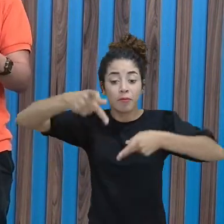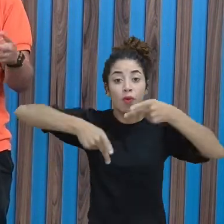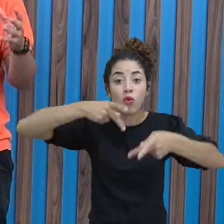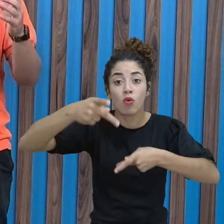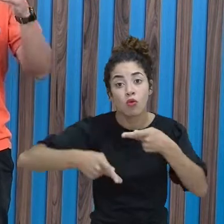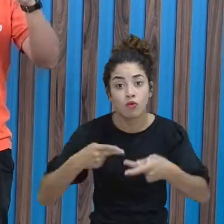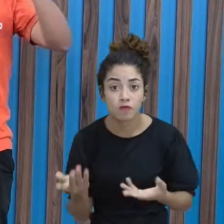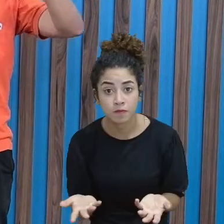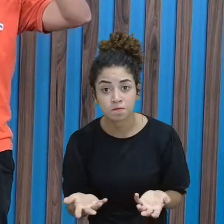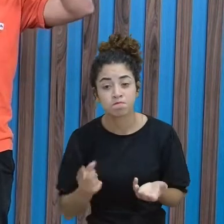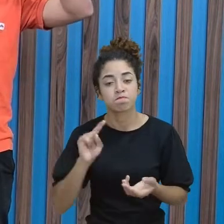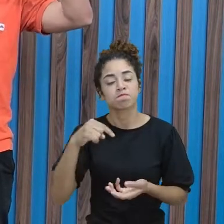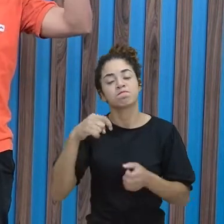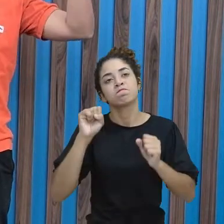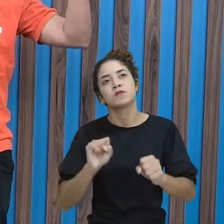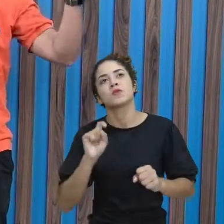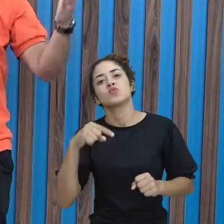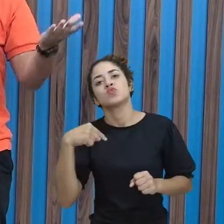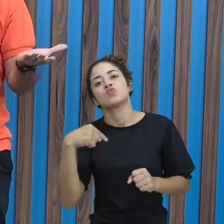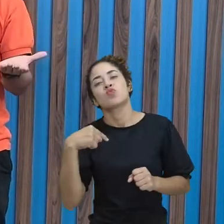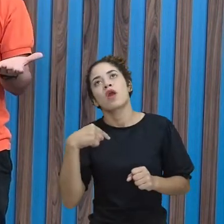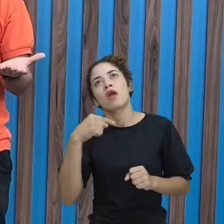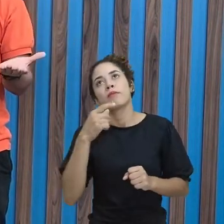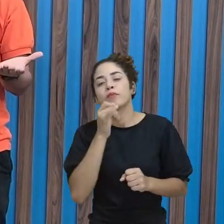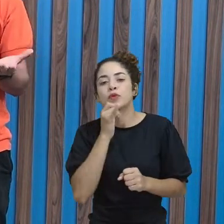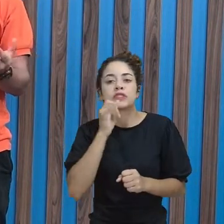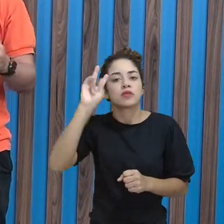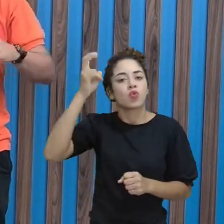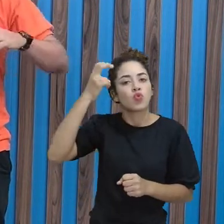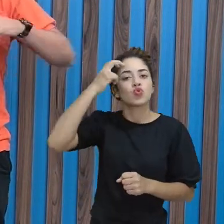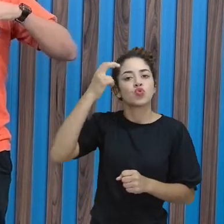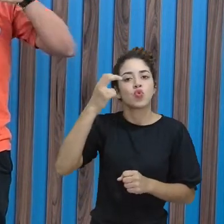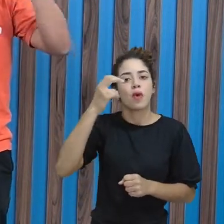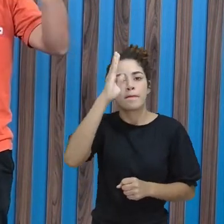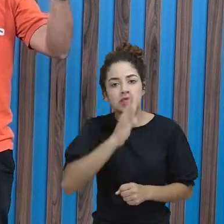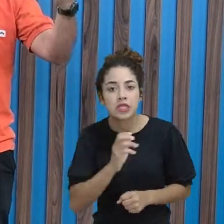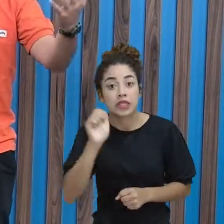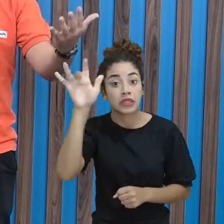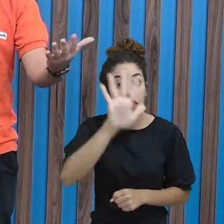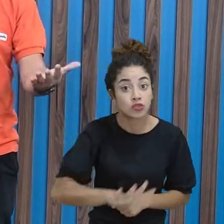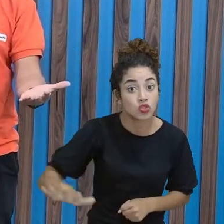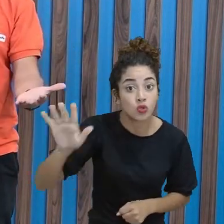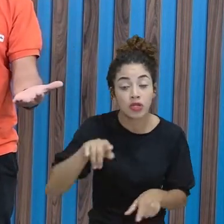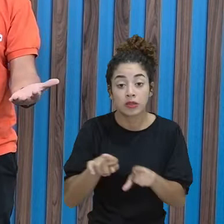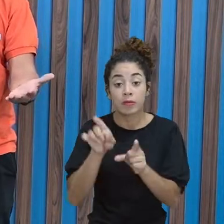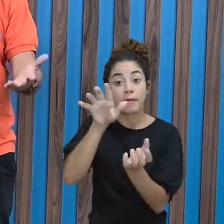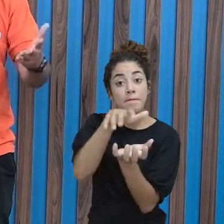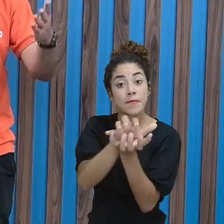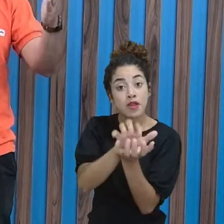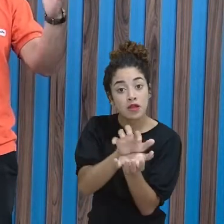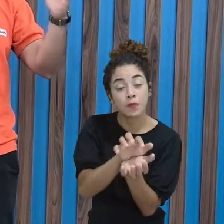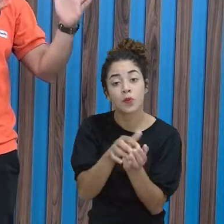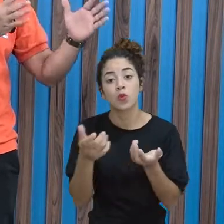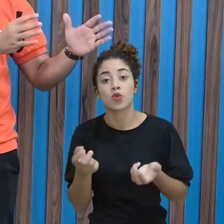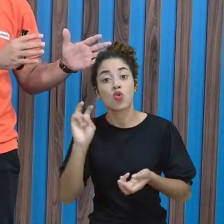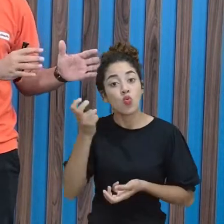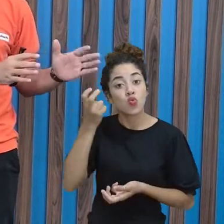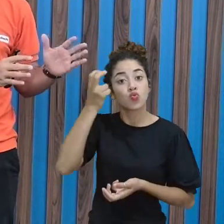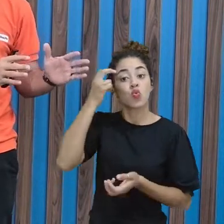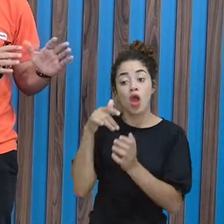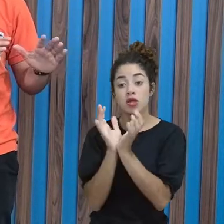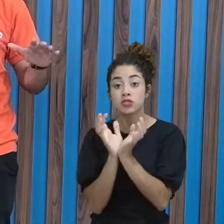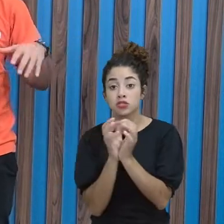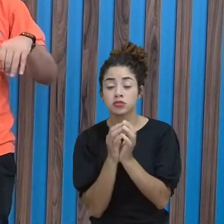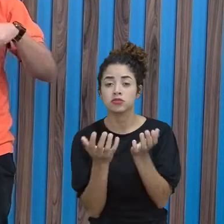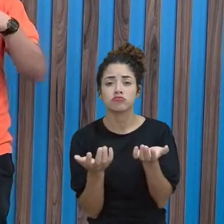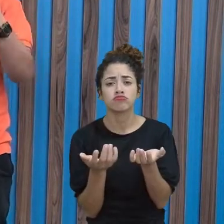a gente pode olhar, por exemplo, da cultura brasileira, nacional, a gente pode olhar da cultura pernambucana, a gente pode olhar para a cultura